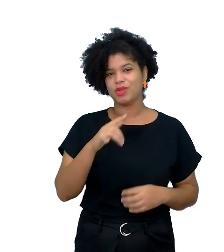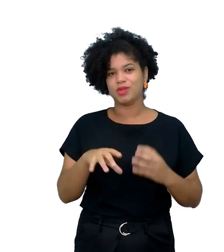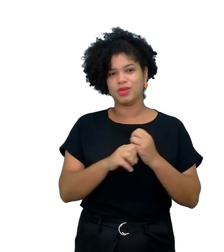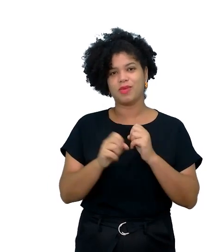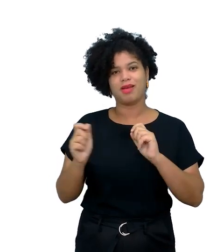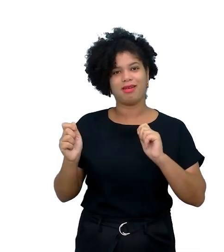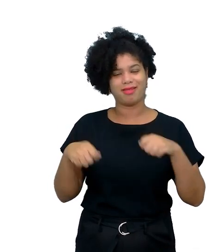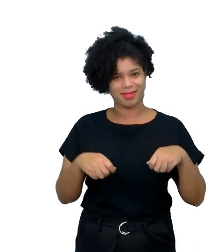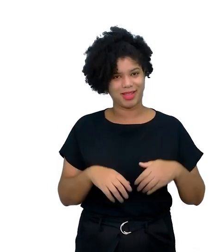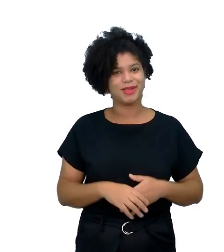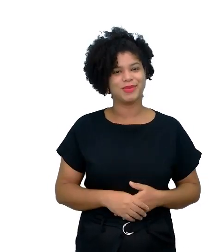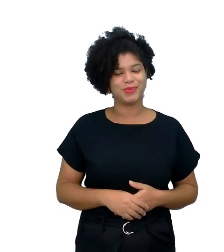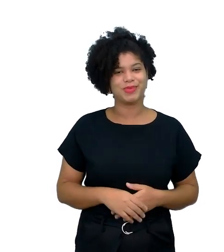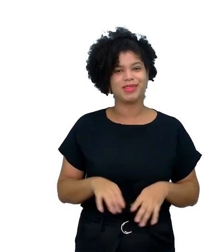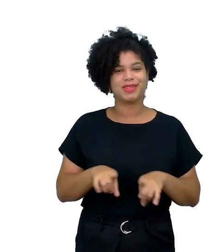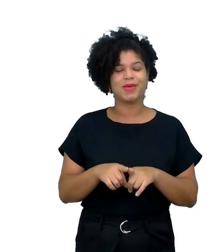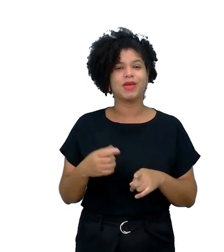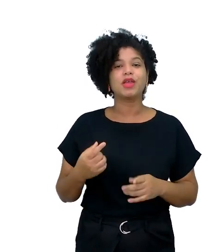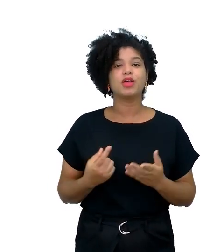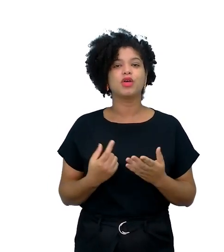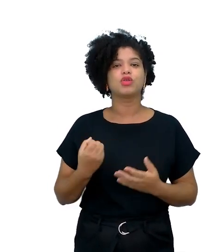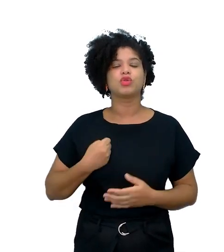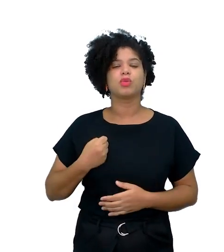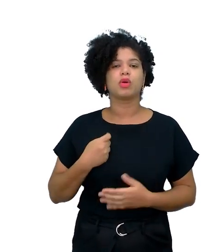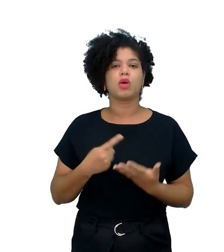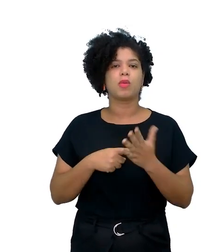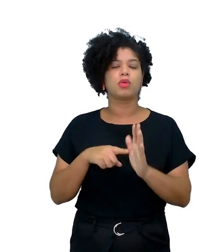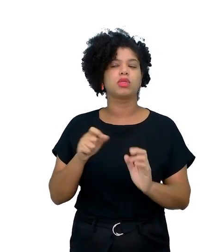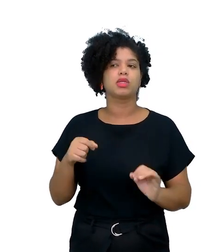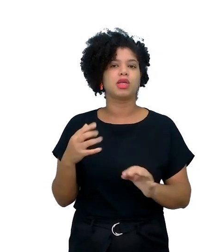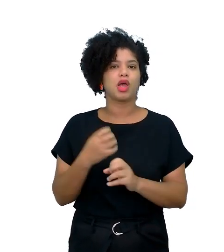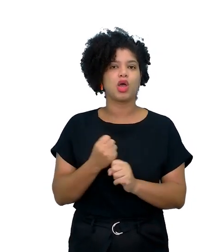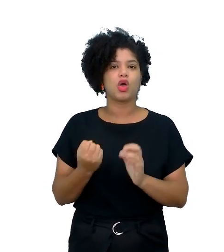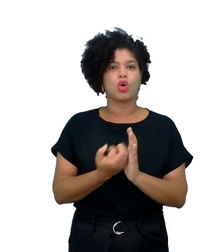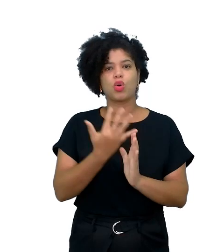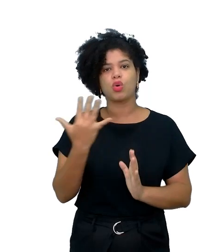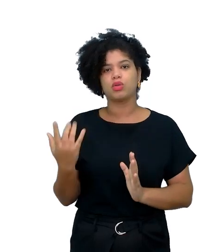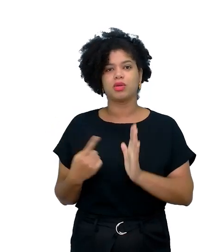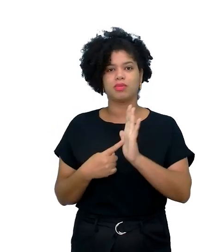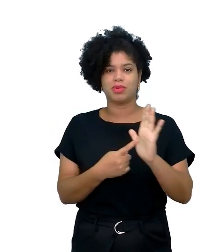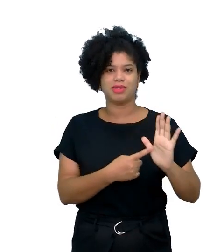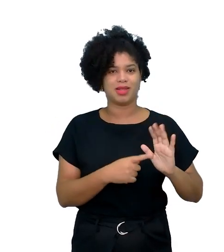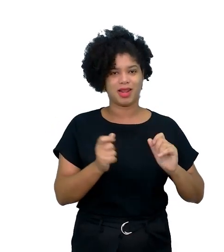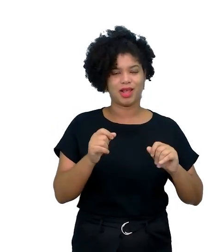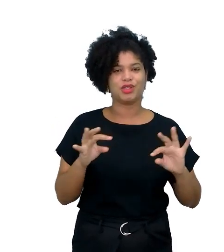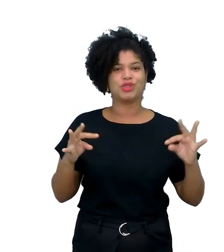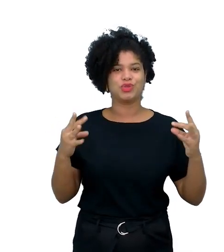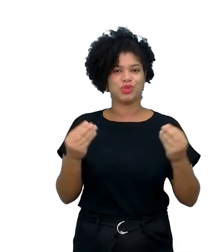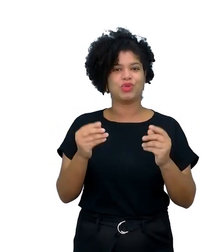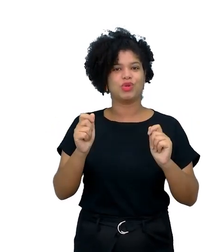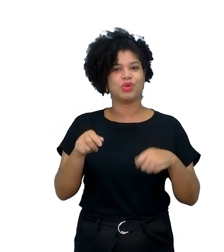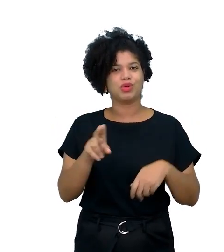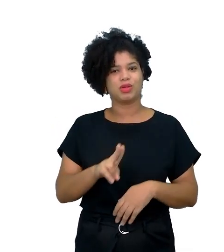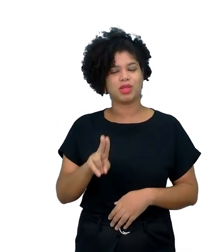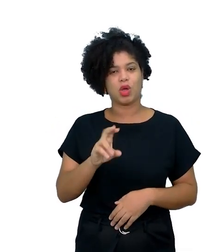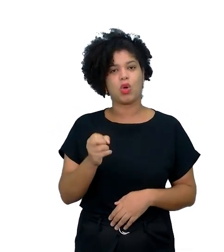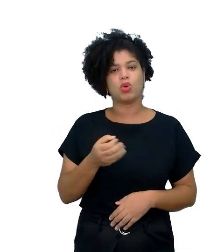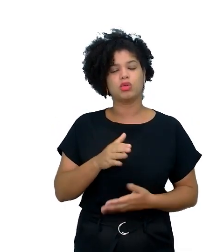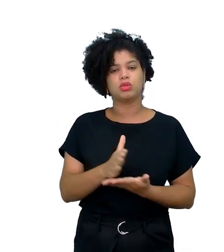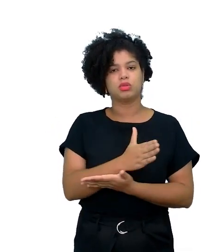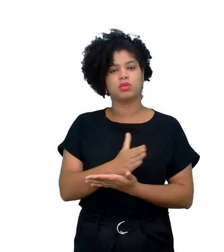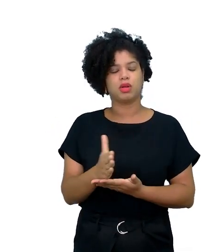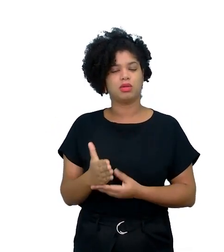a partir dos números apresentados, ela pode quantificar, apresentando a sua totalidade ou a sua